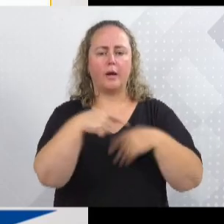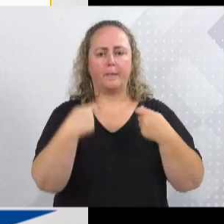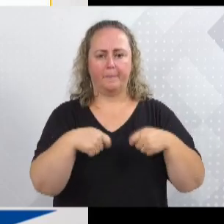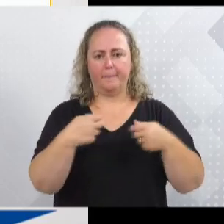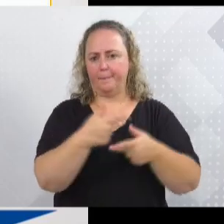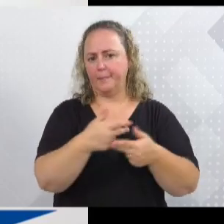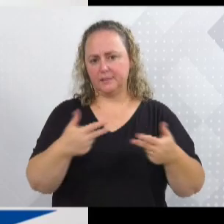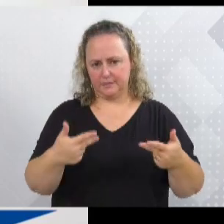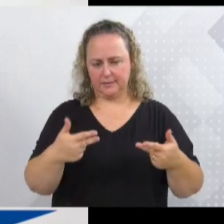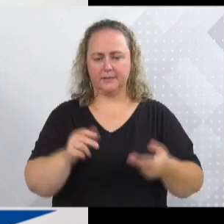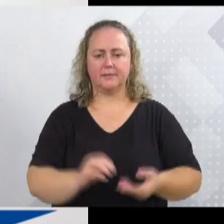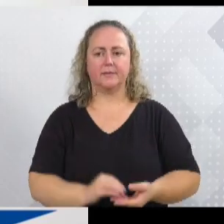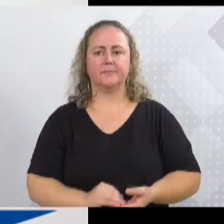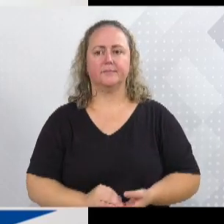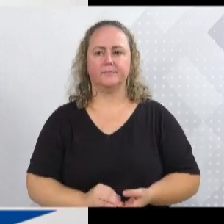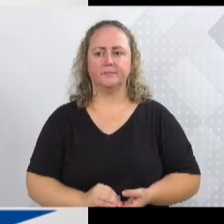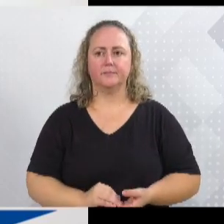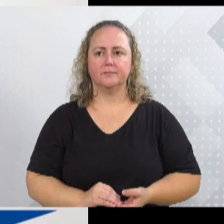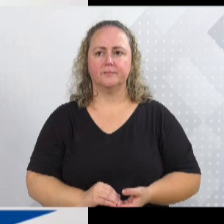realizar.